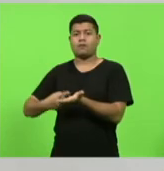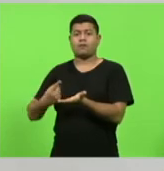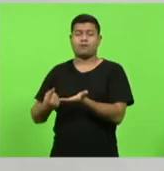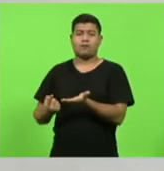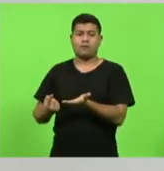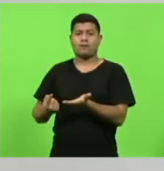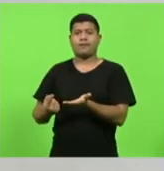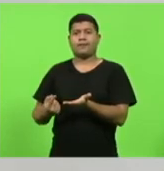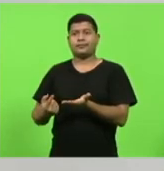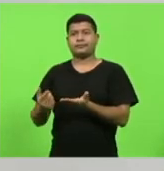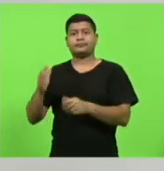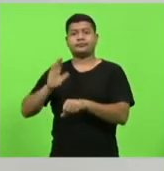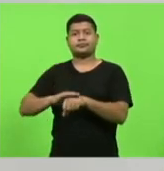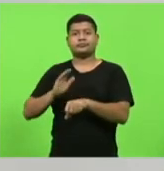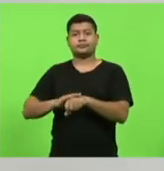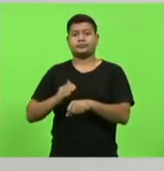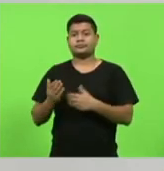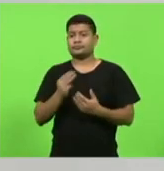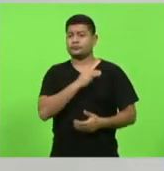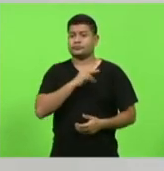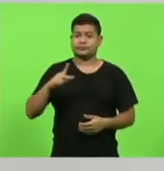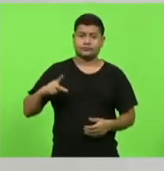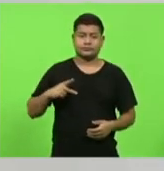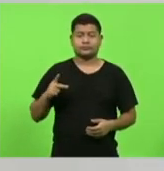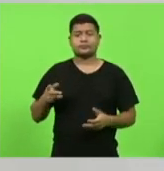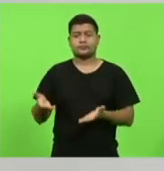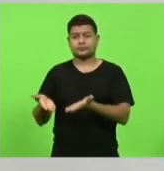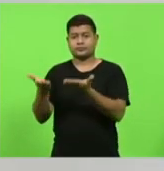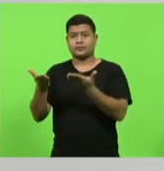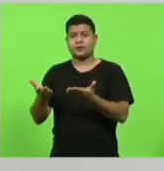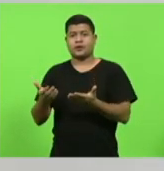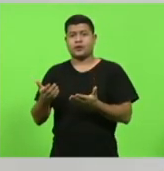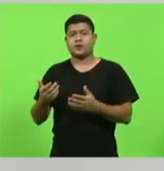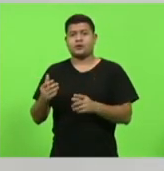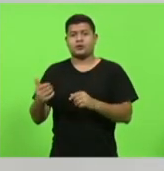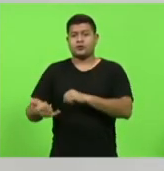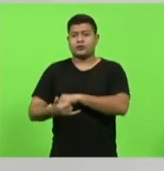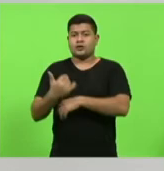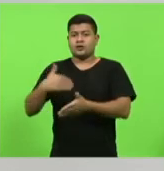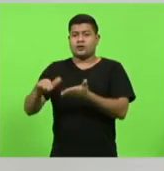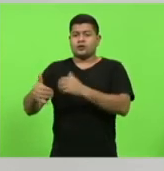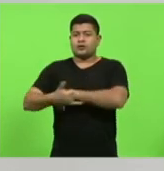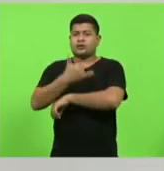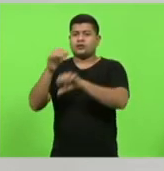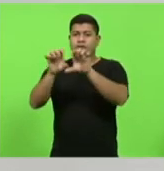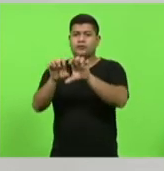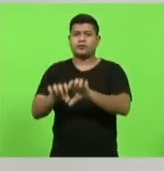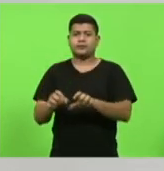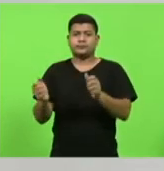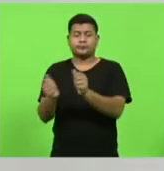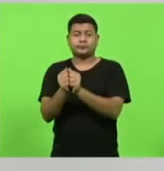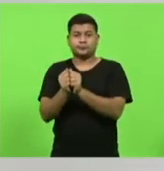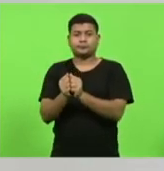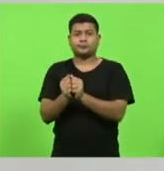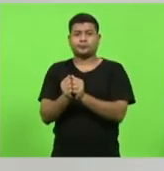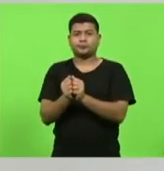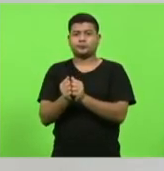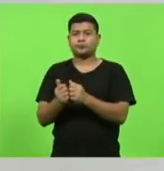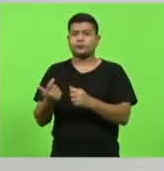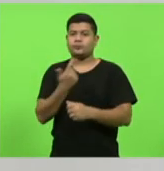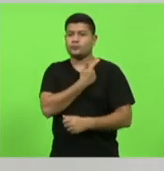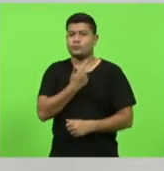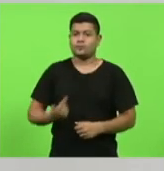conduta promovido pelo Ministério Público com a Secretaria de Infraestrutura, juntamente com o Governo do